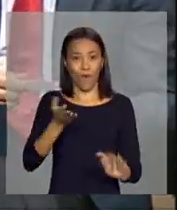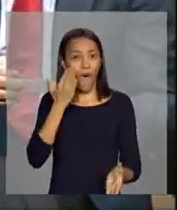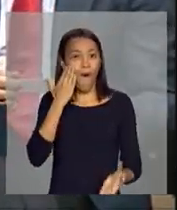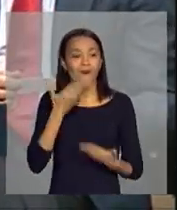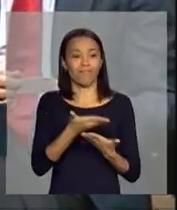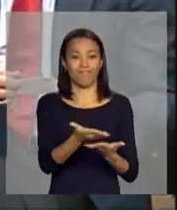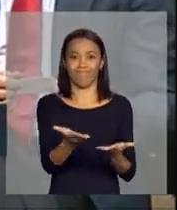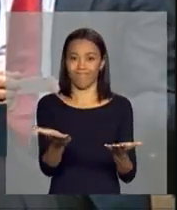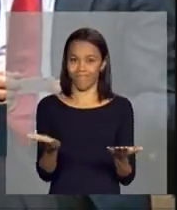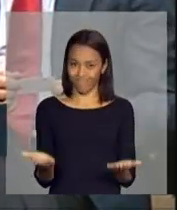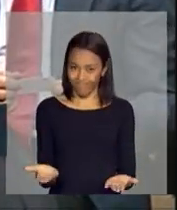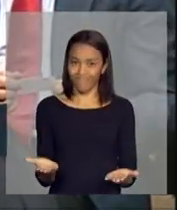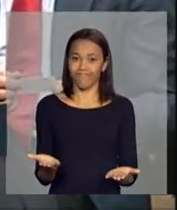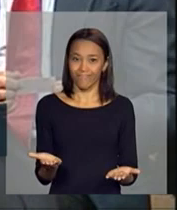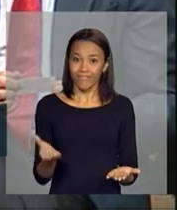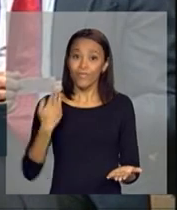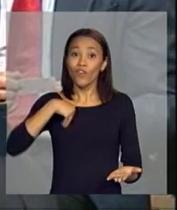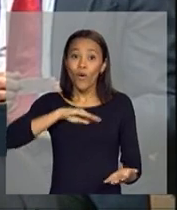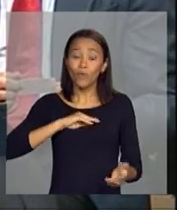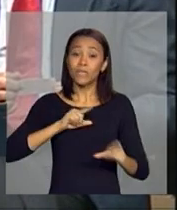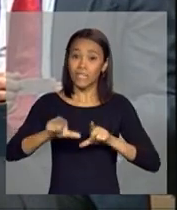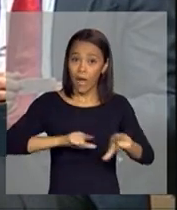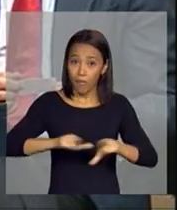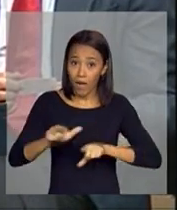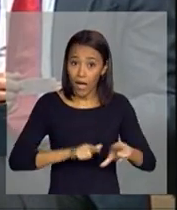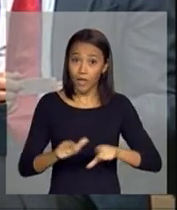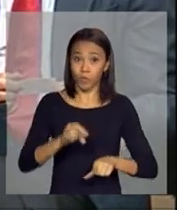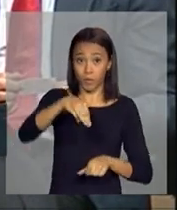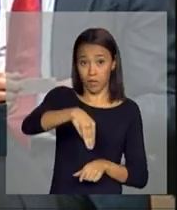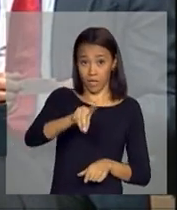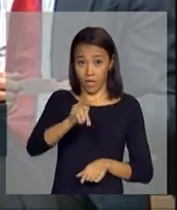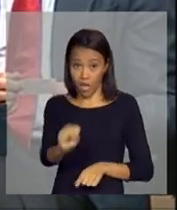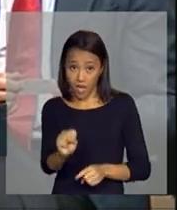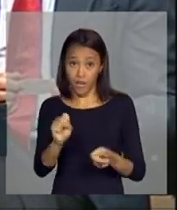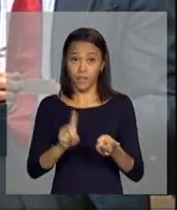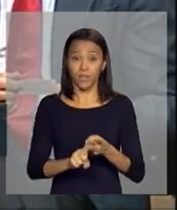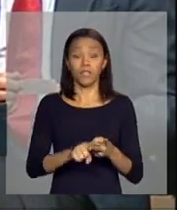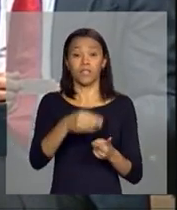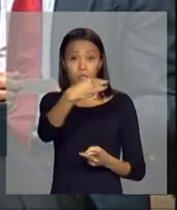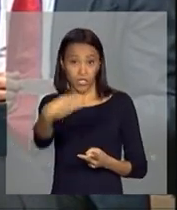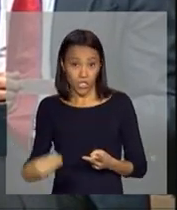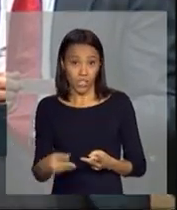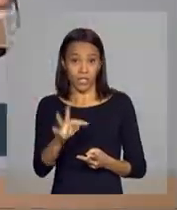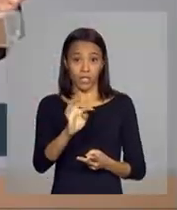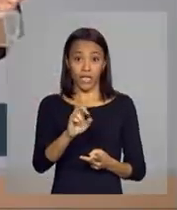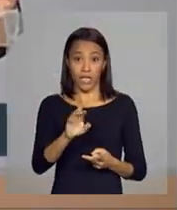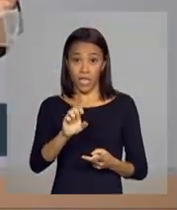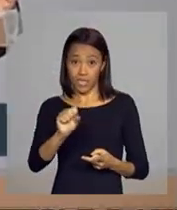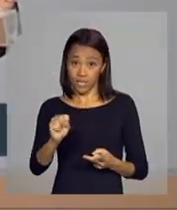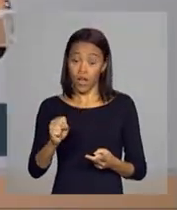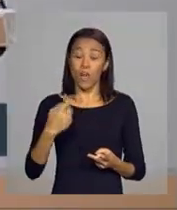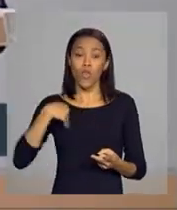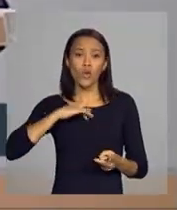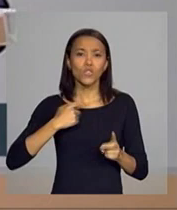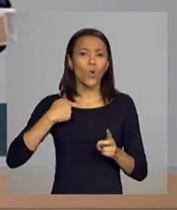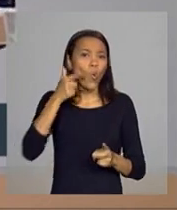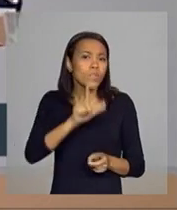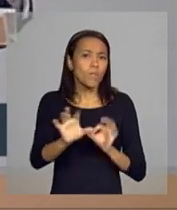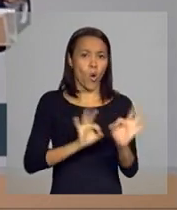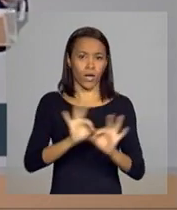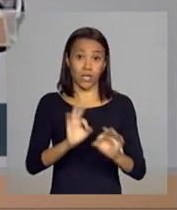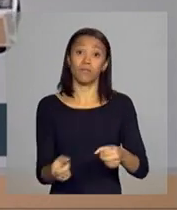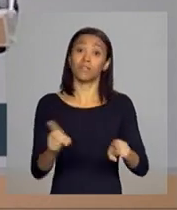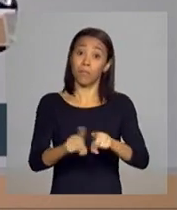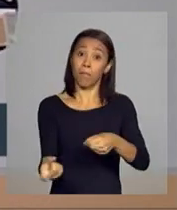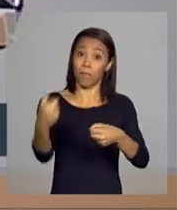hoje, né? A partir do trabalho do Ministério do Desenvolvimento Social, da ministra Tereza Campelo, nós conseguimos organizar, né, com parceria com as